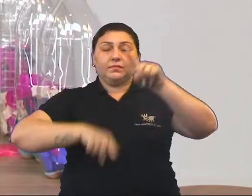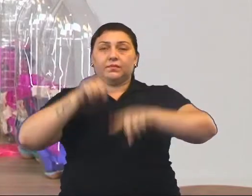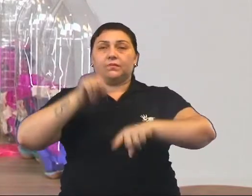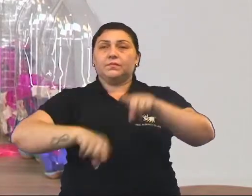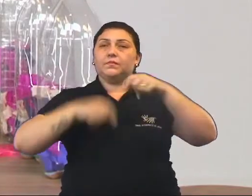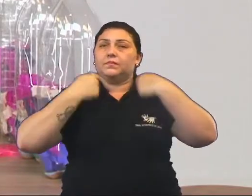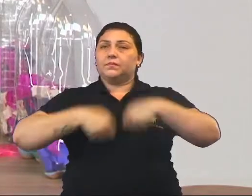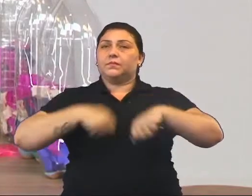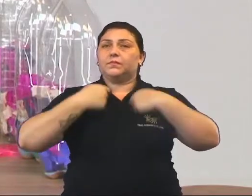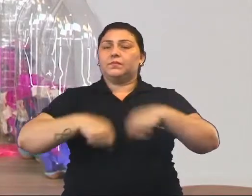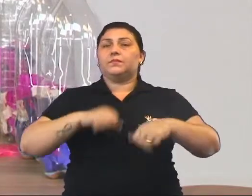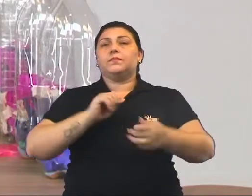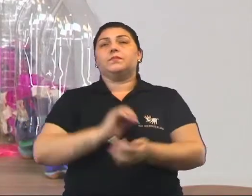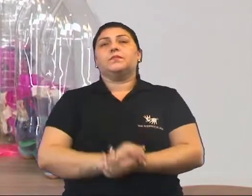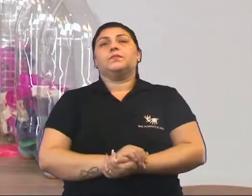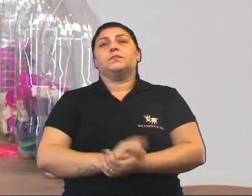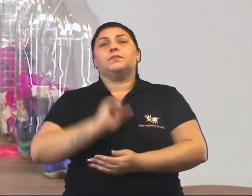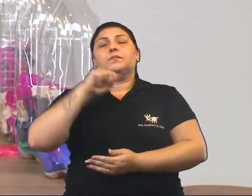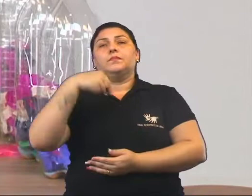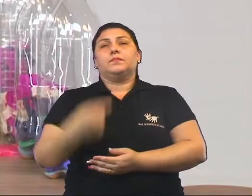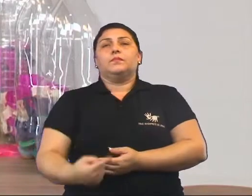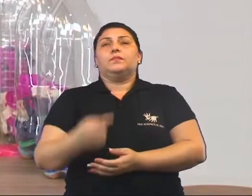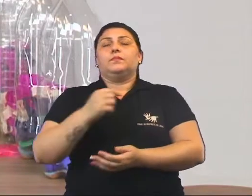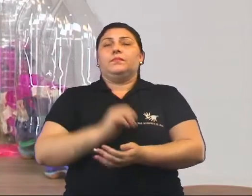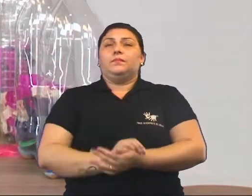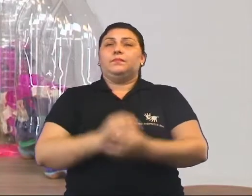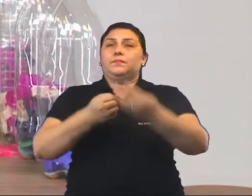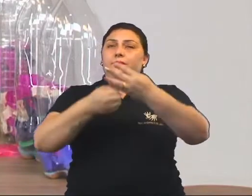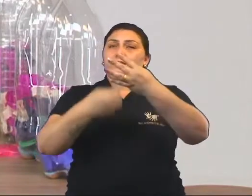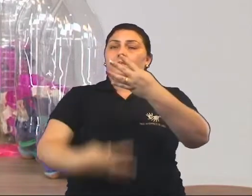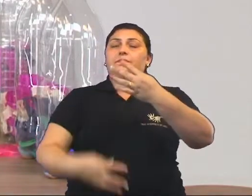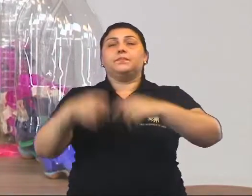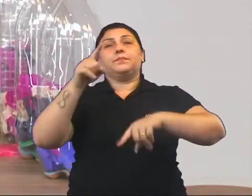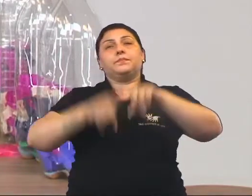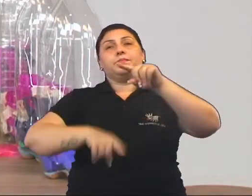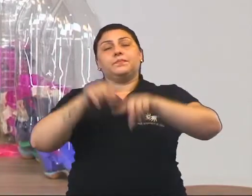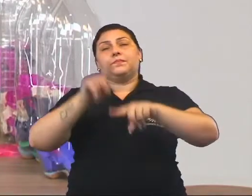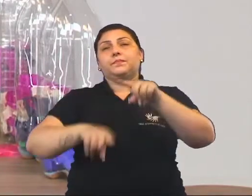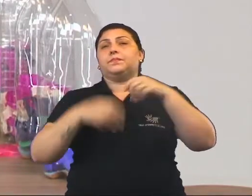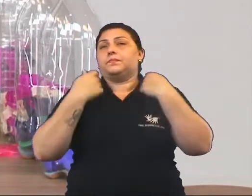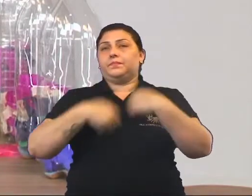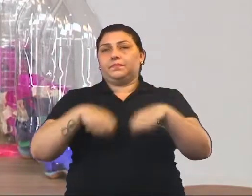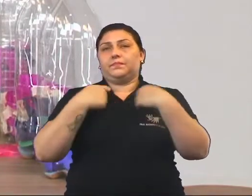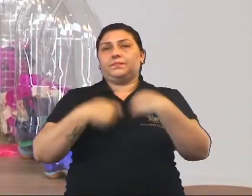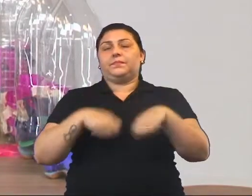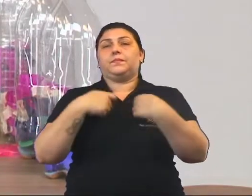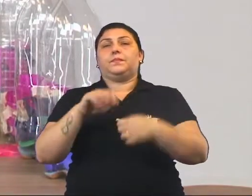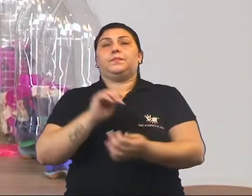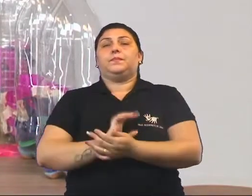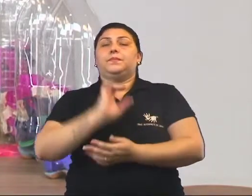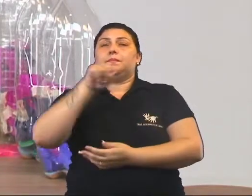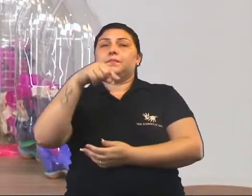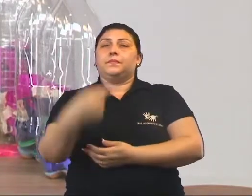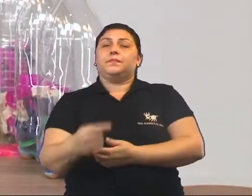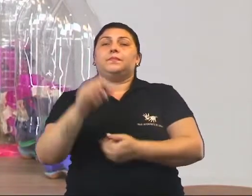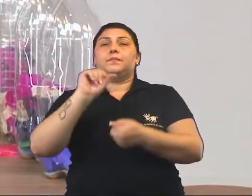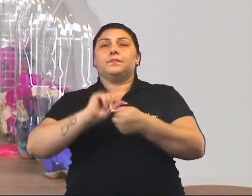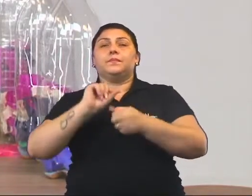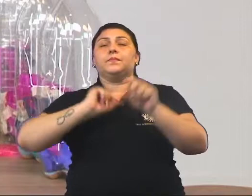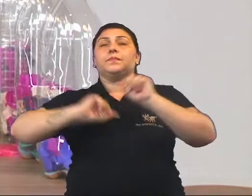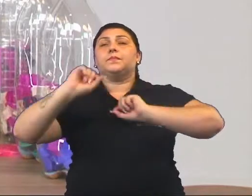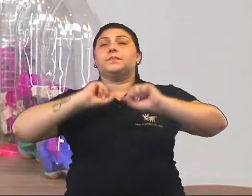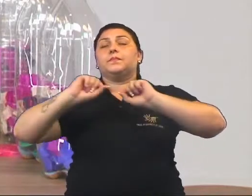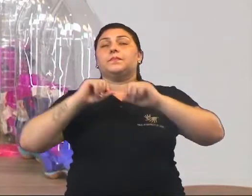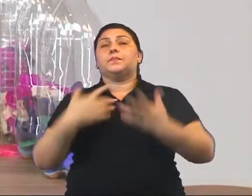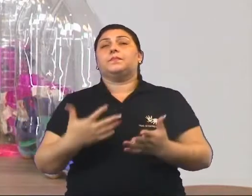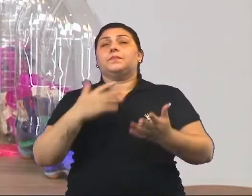materiais necessários, depois a lista de materiais necessários que nós precisamos. Depois ele vem o quê?